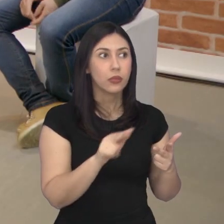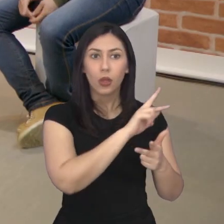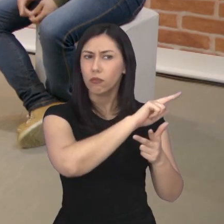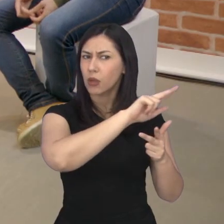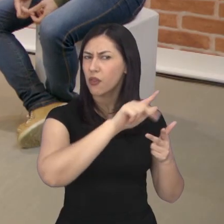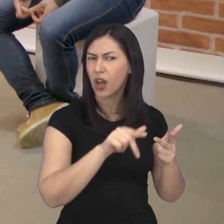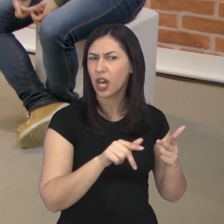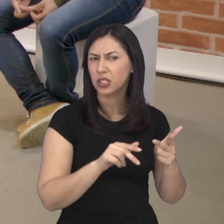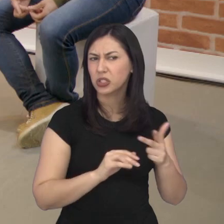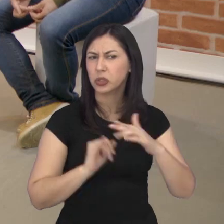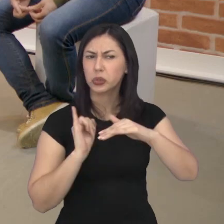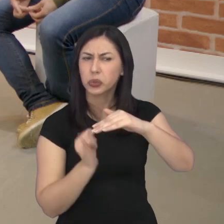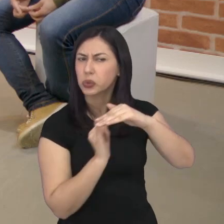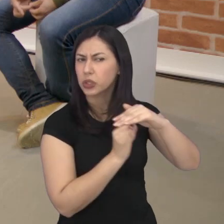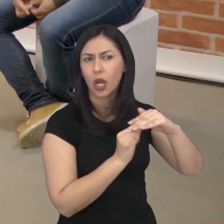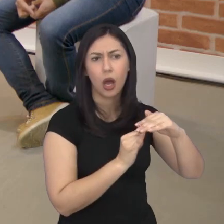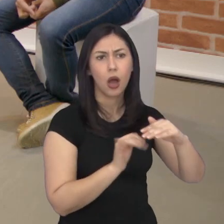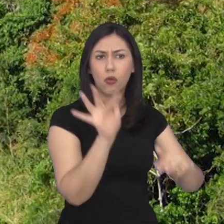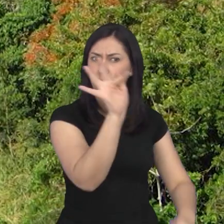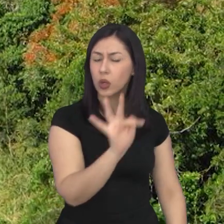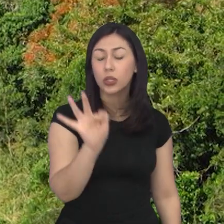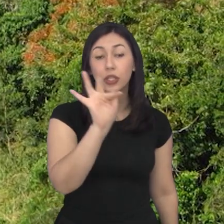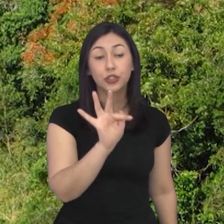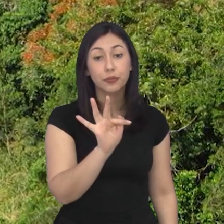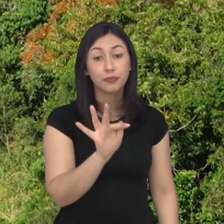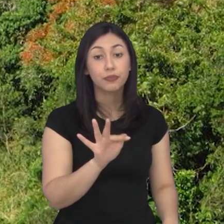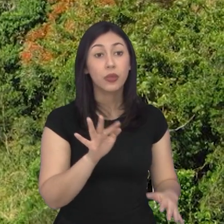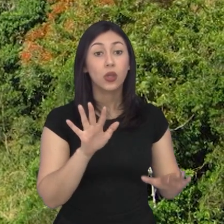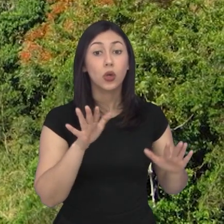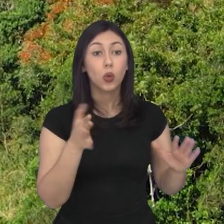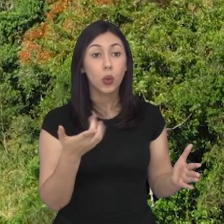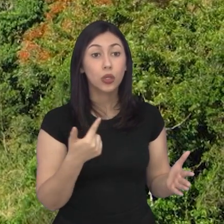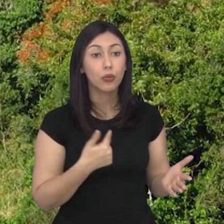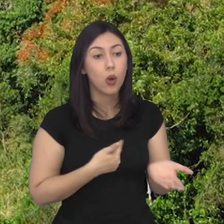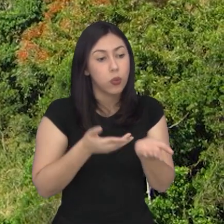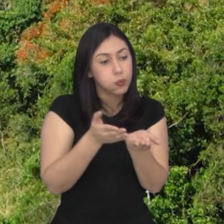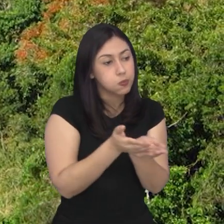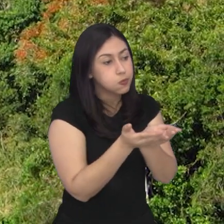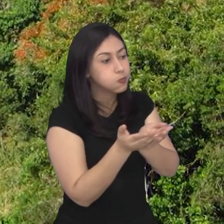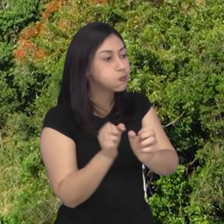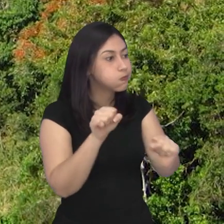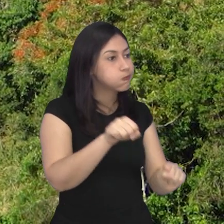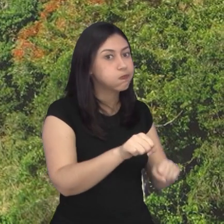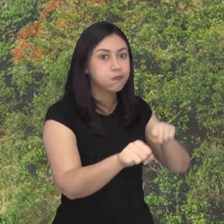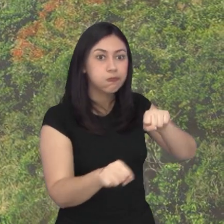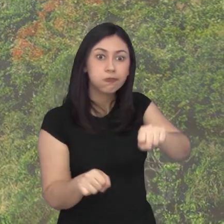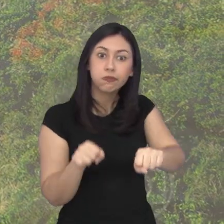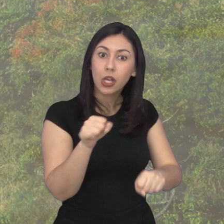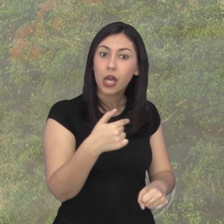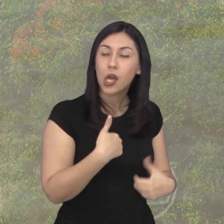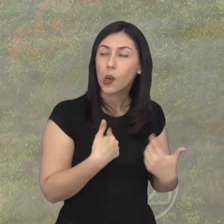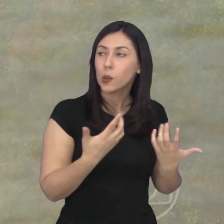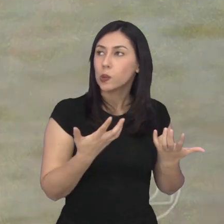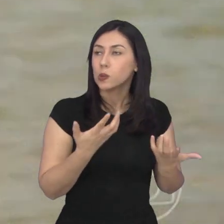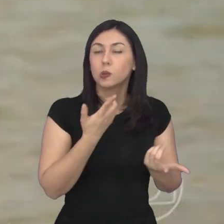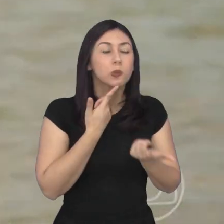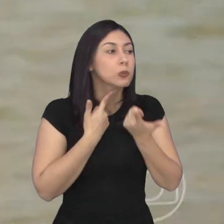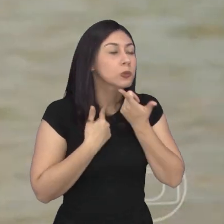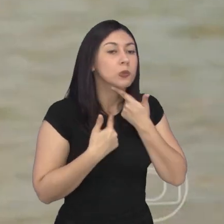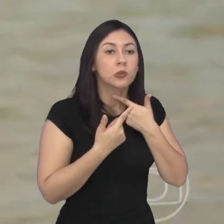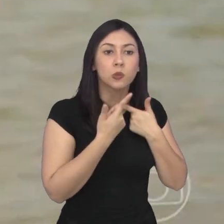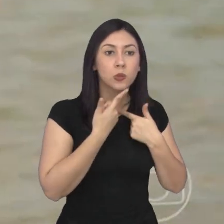série de instituições, universidades. Quando eu naveguei o Rio Paraíba na nascente a Foz, meu objetivo era retribuir